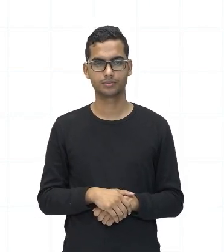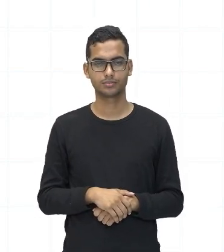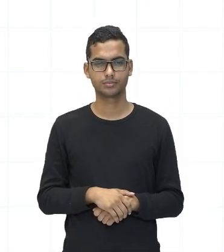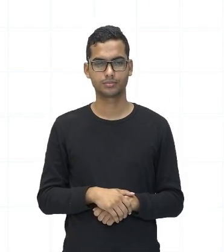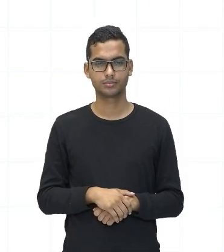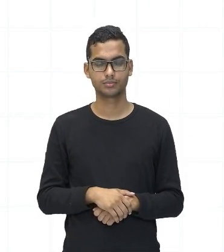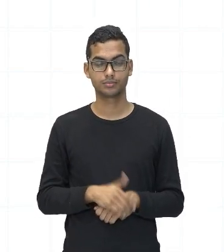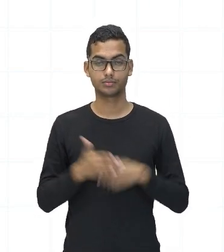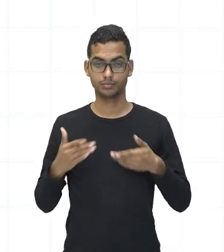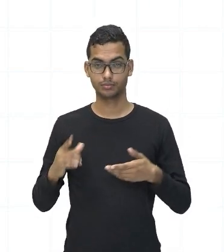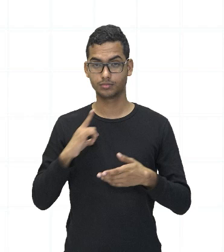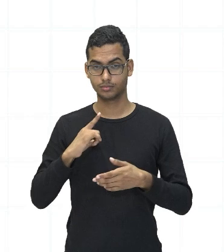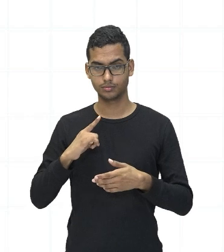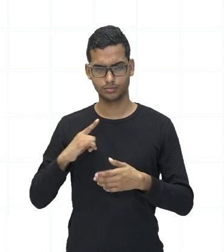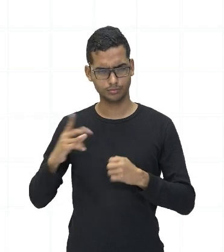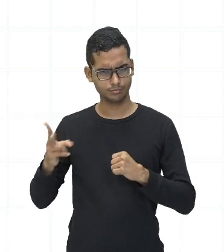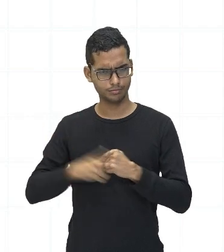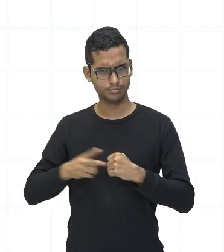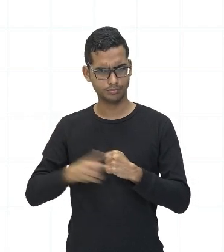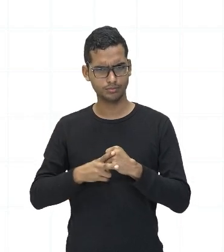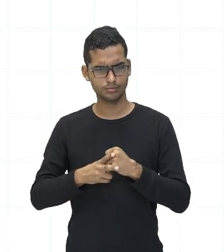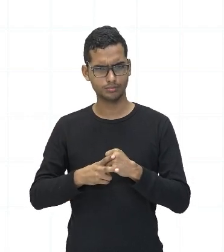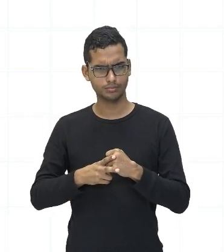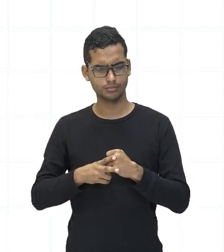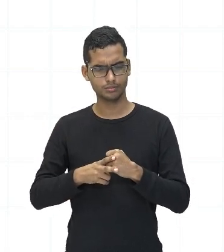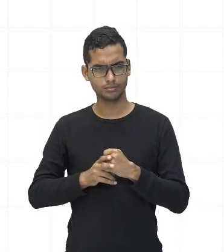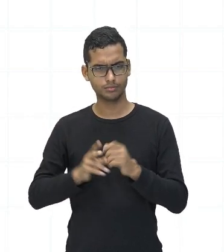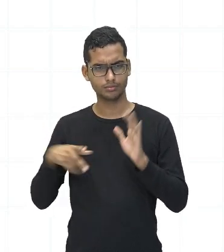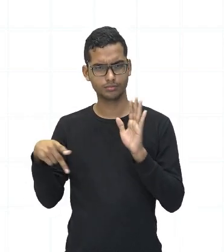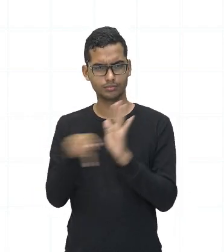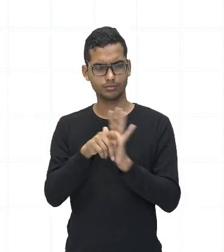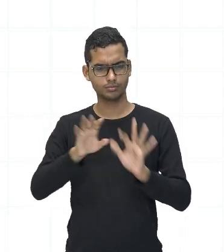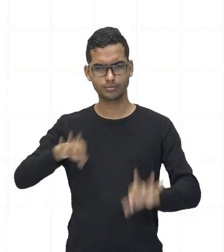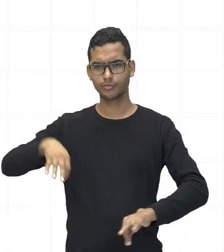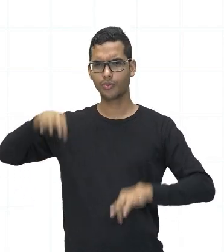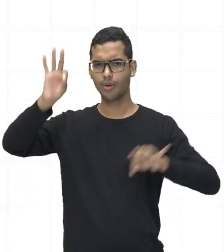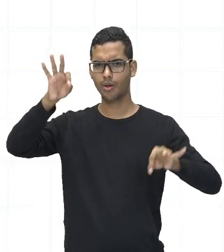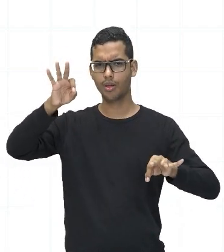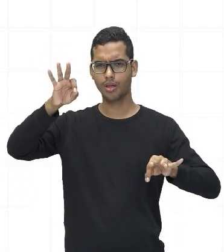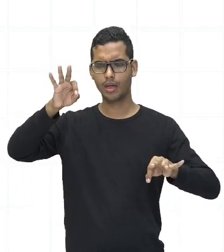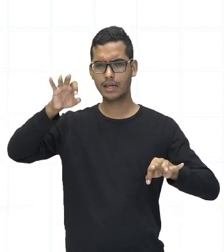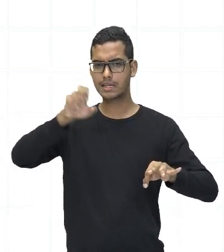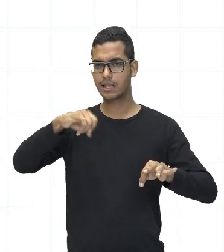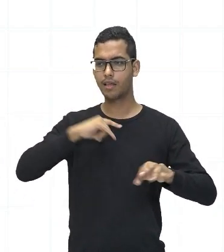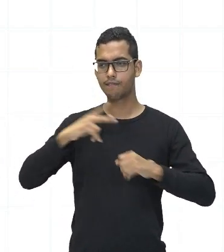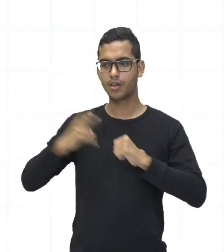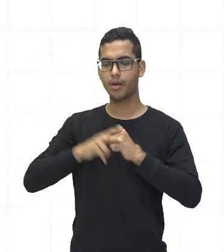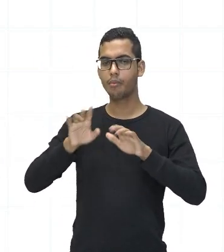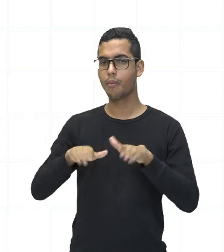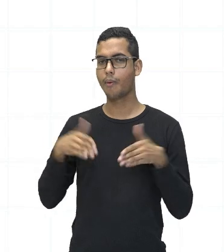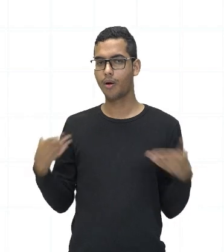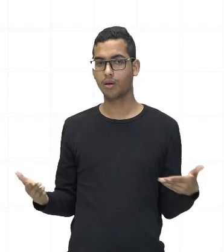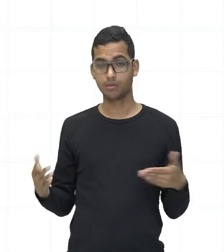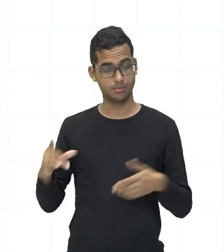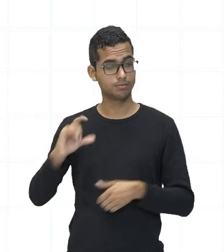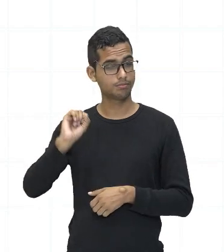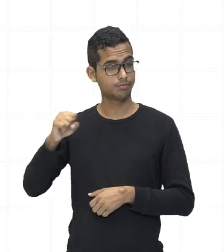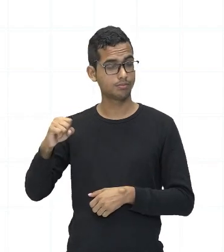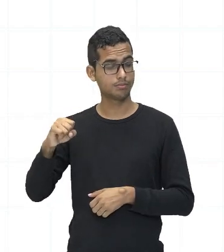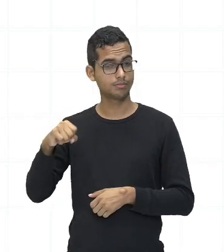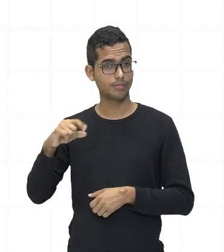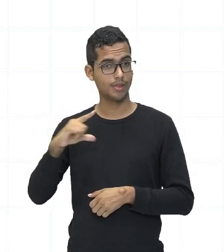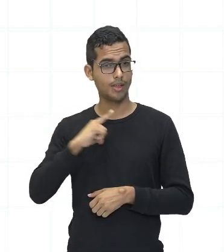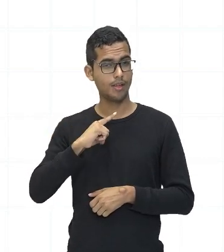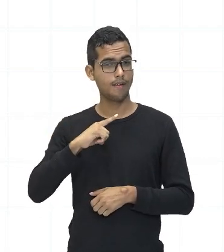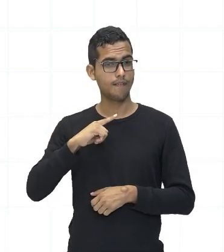neste cartaz? Tem algum verbo, alguma forma verbal? E se tem verbos, quais são eles? Sim, tem verbos, né? E